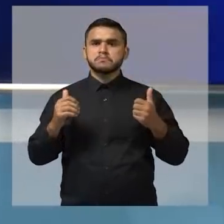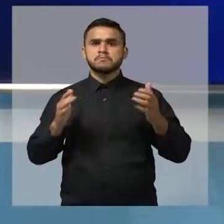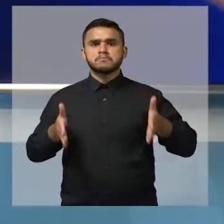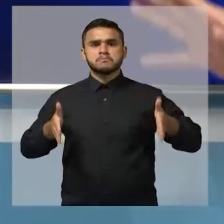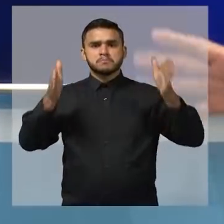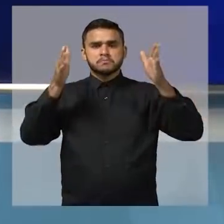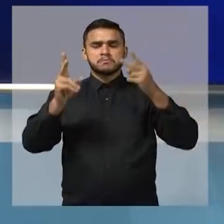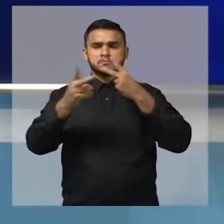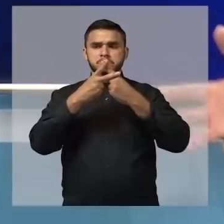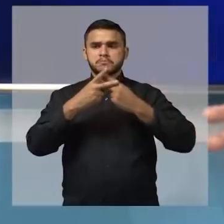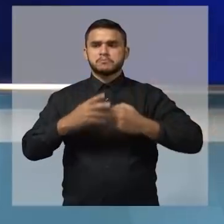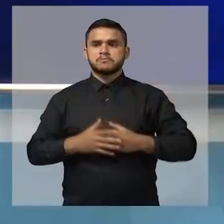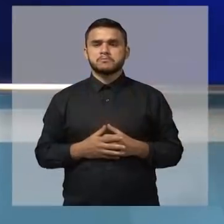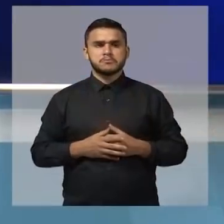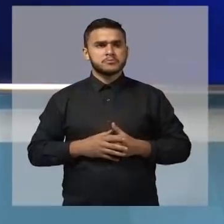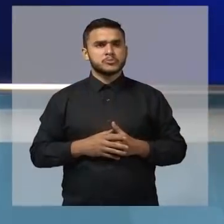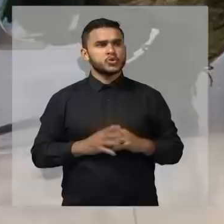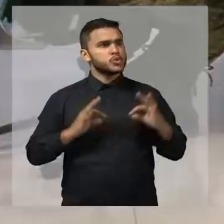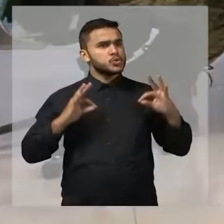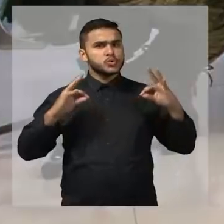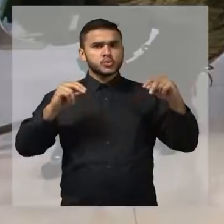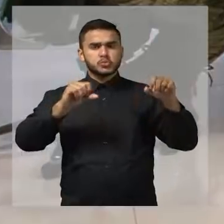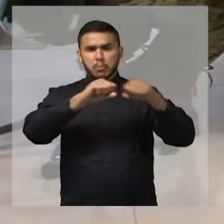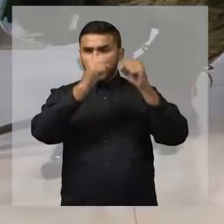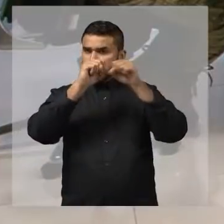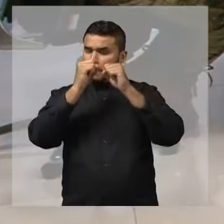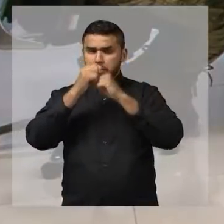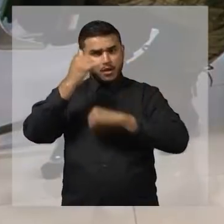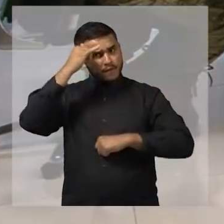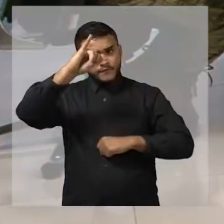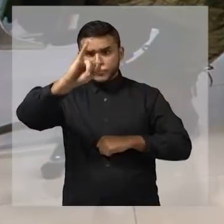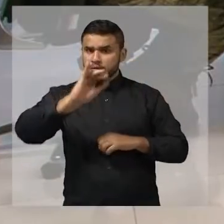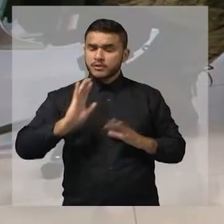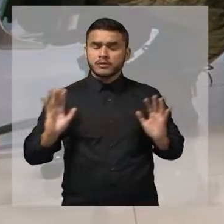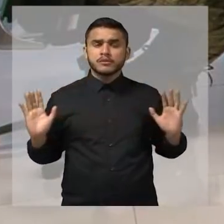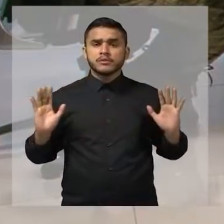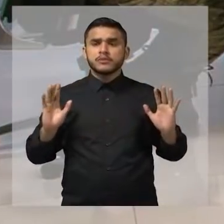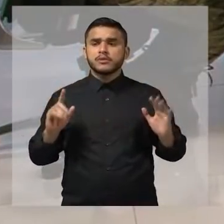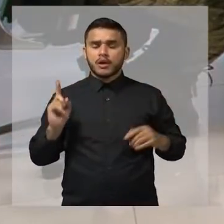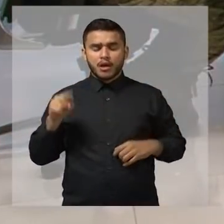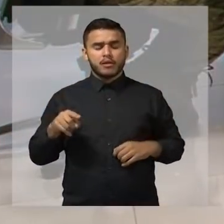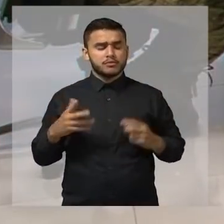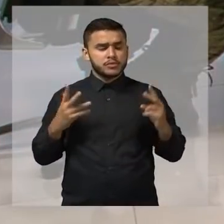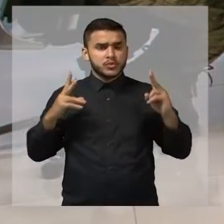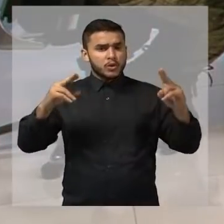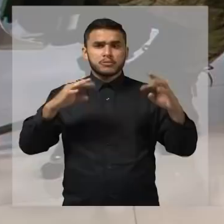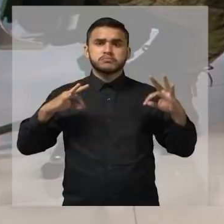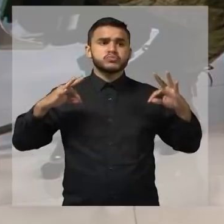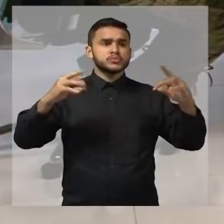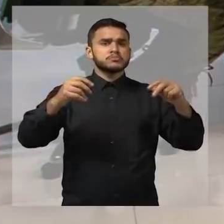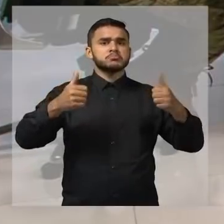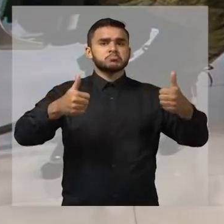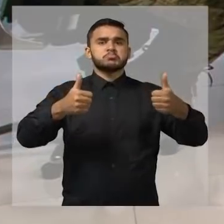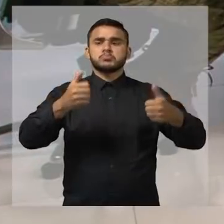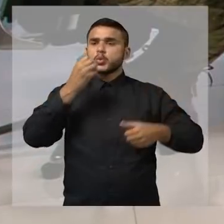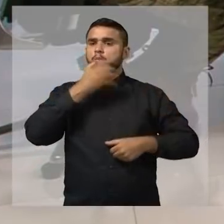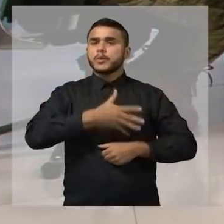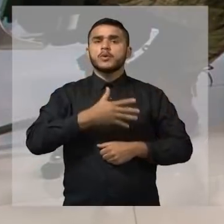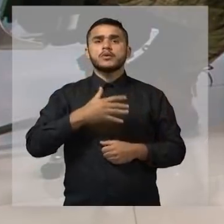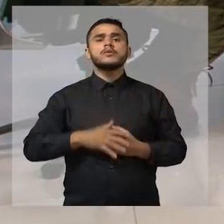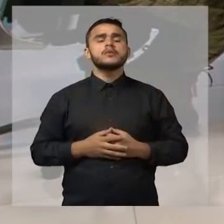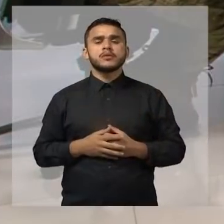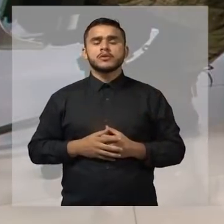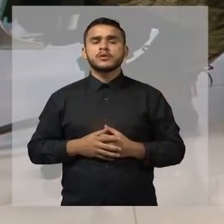nem riscado, que dirá quebrado, usando a teoria da janela quebrada, quer dizer, sem falar nela.